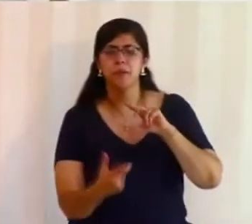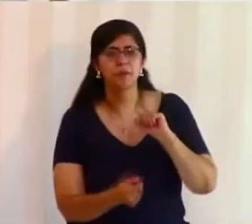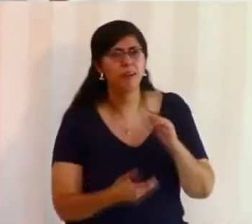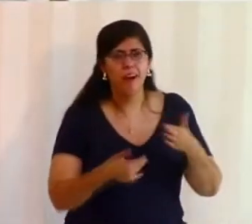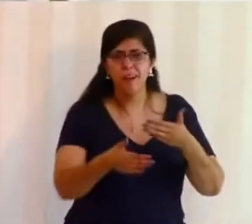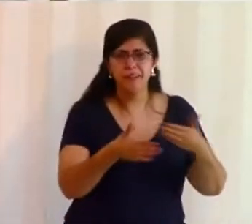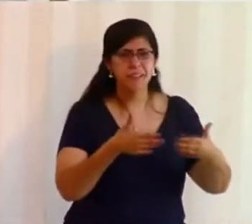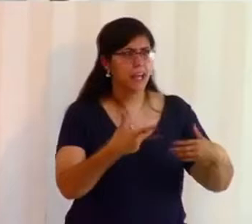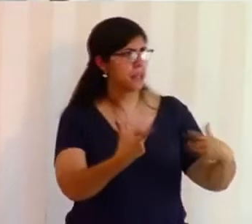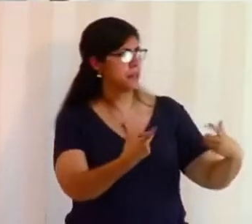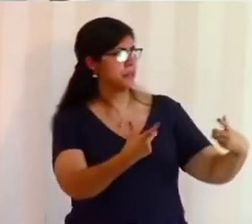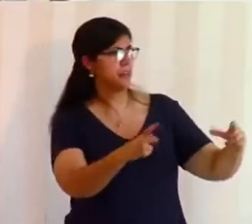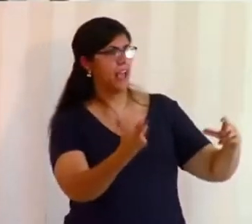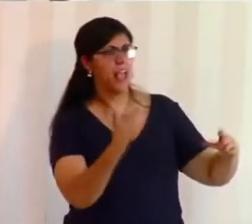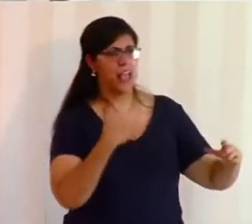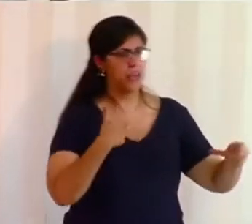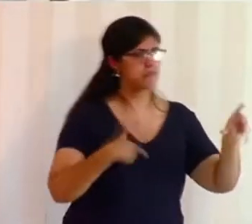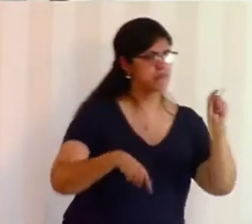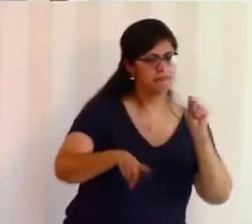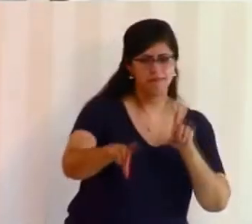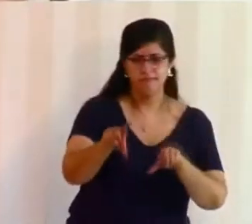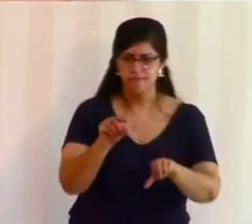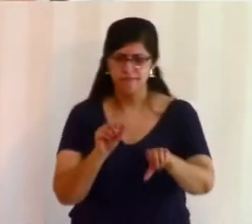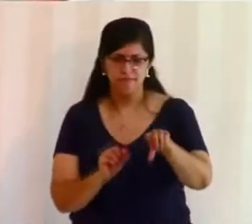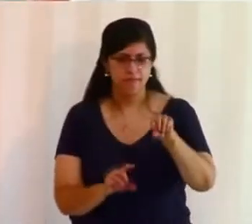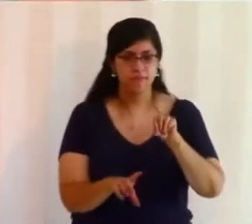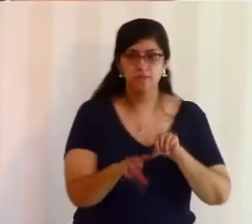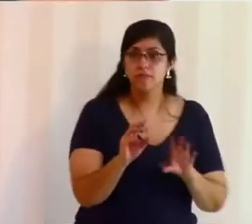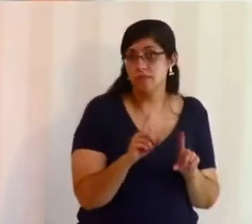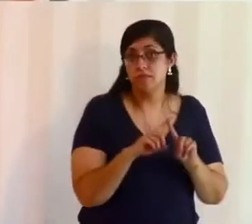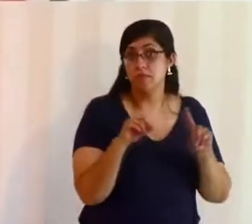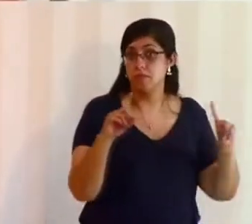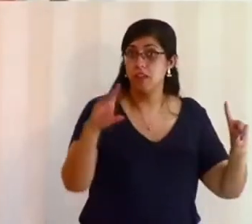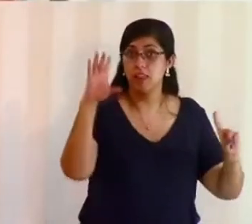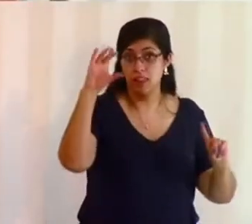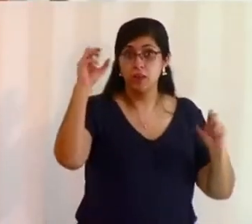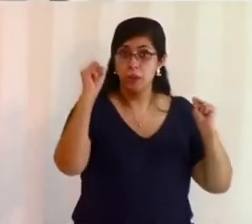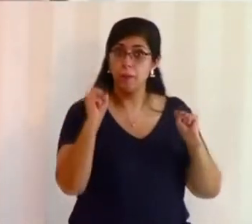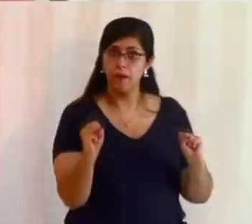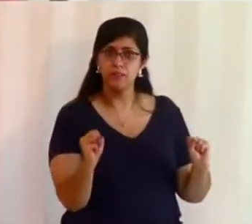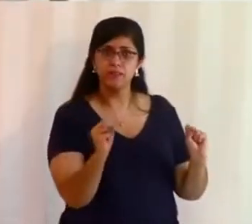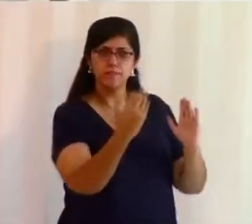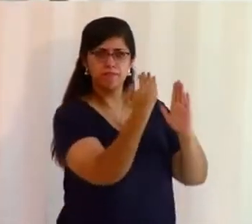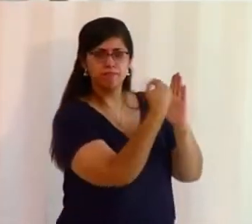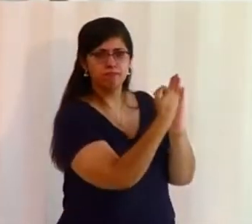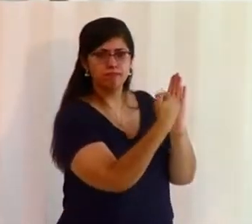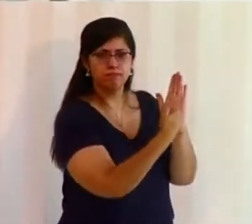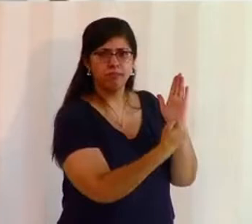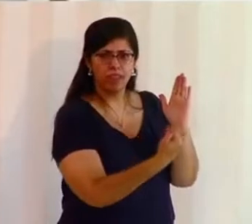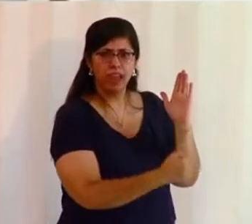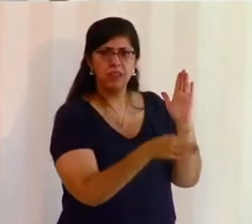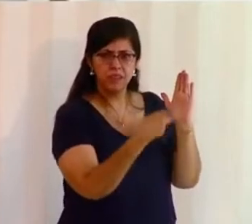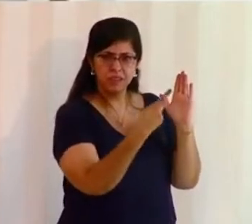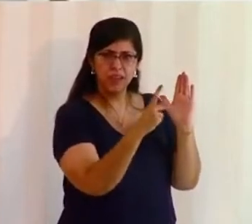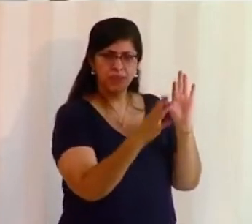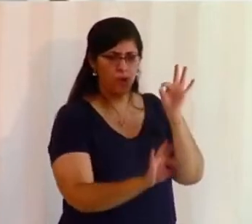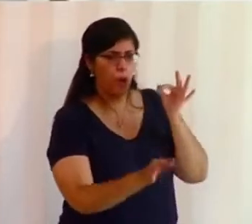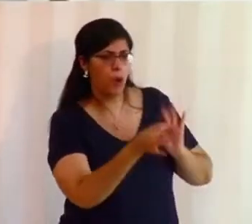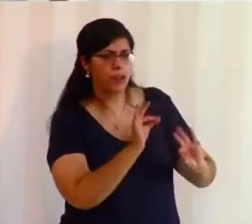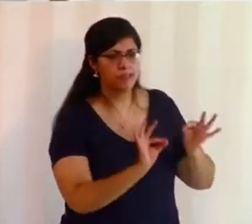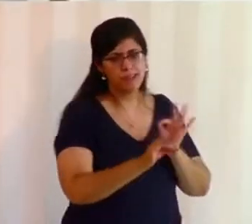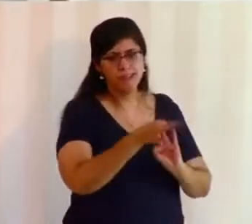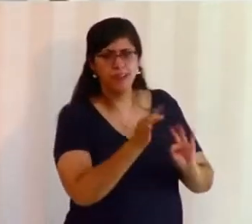fora, eu quero pregar e não vou ficar escolhendo, mas Deus pode te dar estratégia. Paulo era um homem de estratégia. A igreja pode traçar alvos,